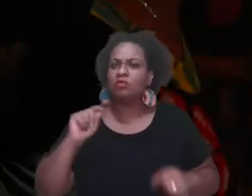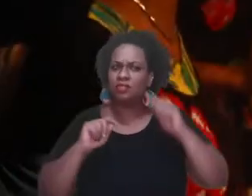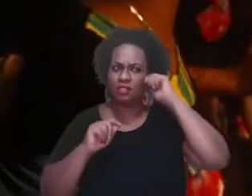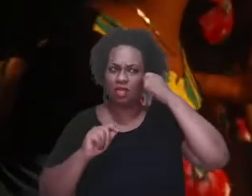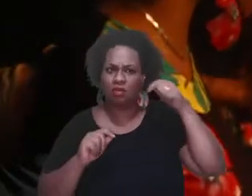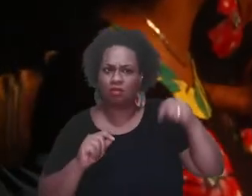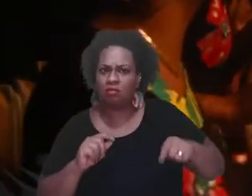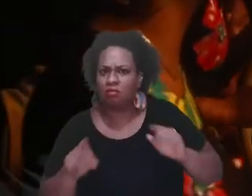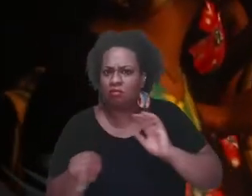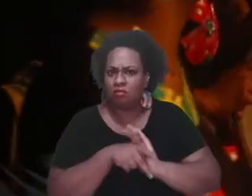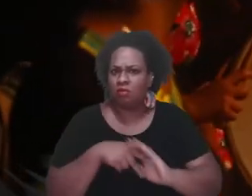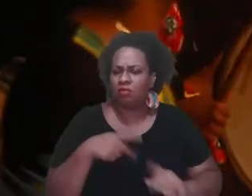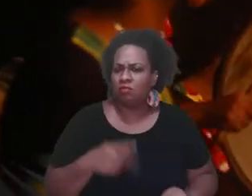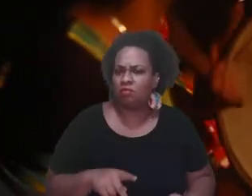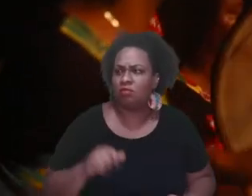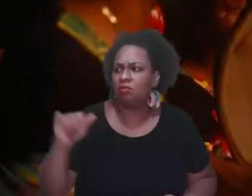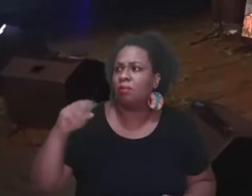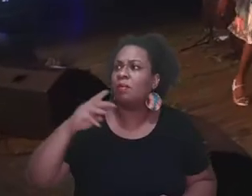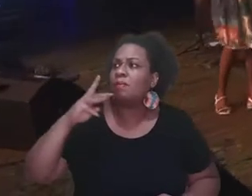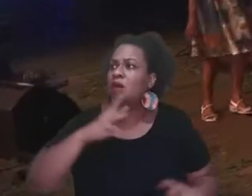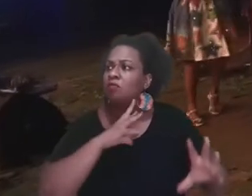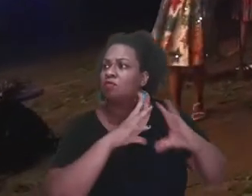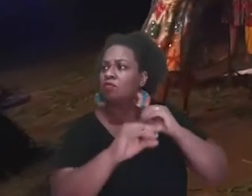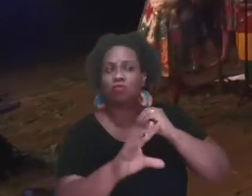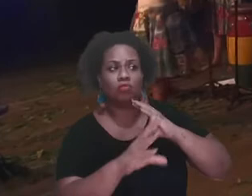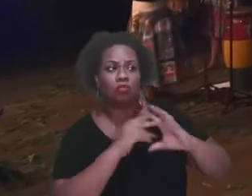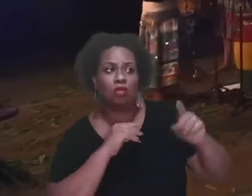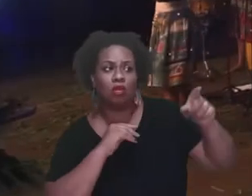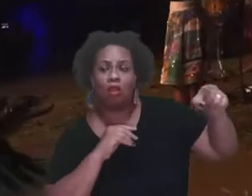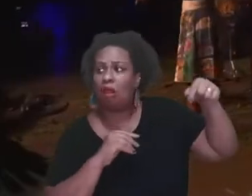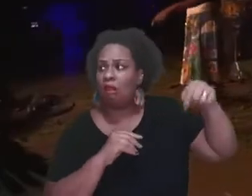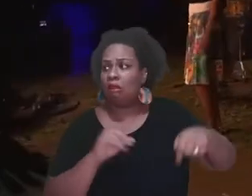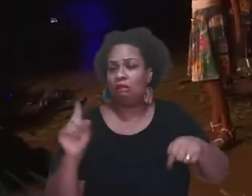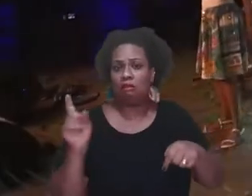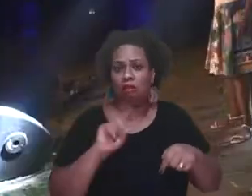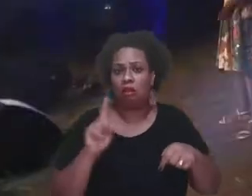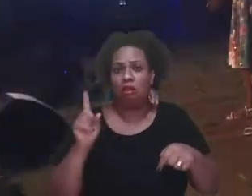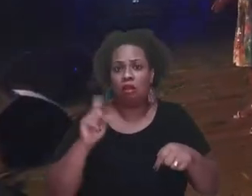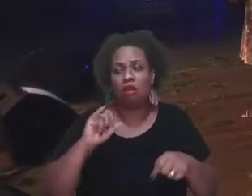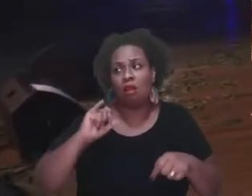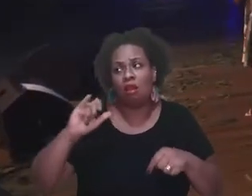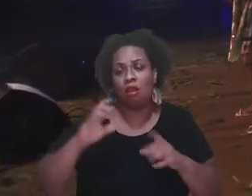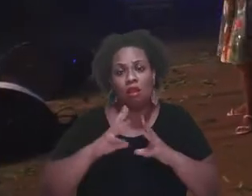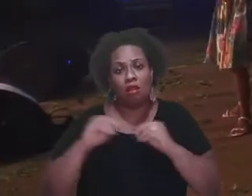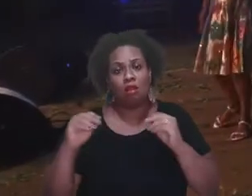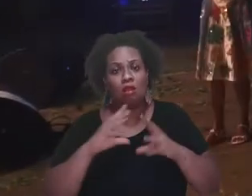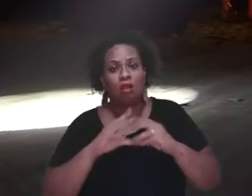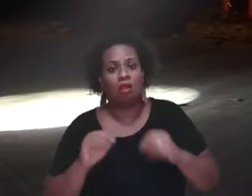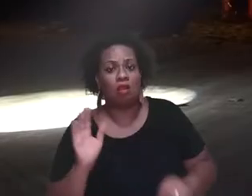poder jogar lado que não é daqui mas eu disse ao Papa que mamãe quer fugir com Deus e agora aqui não é daqui